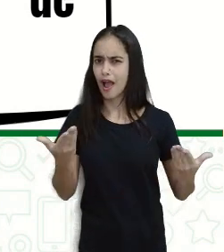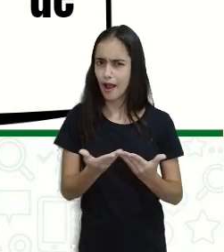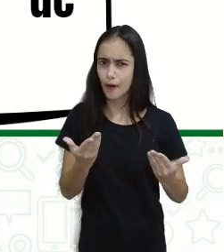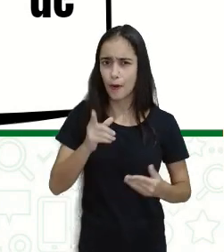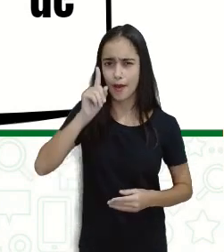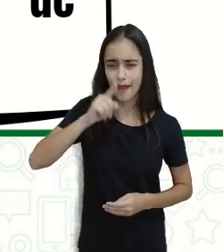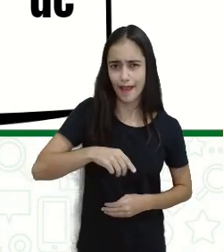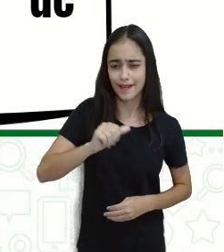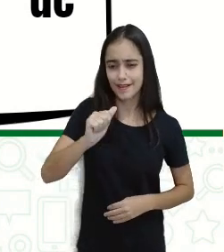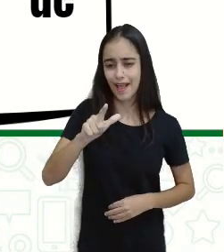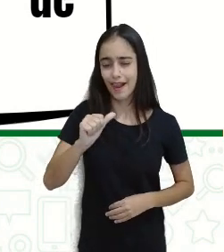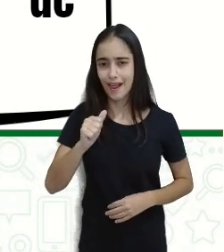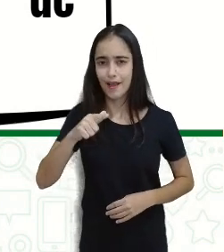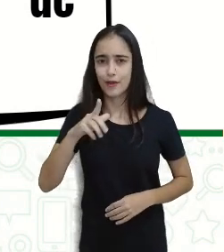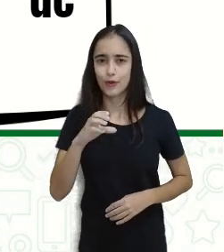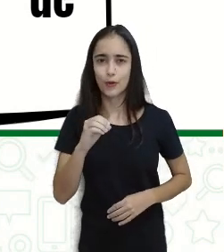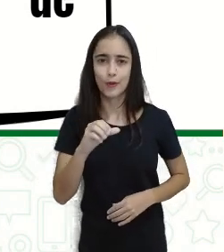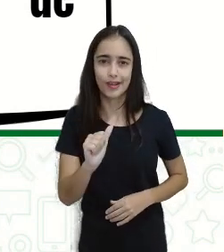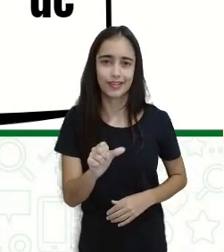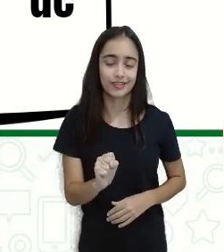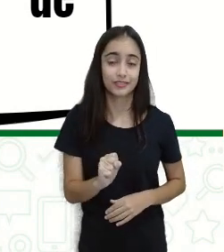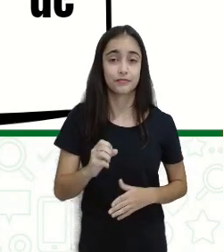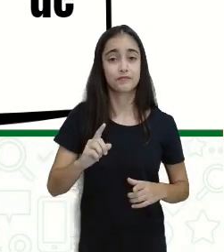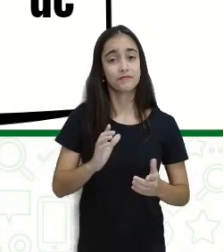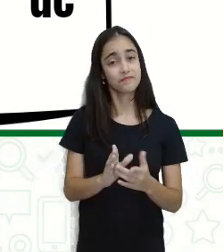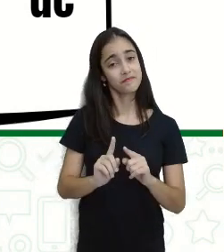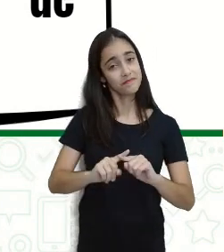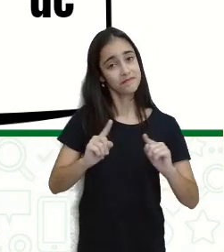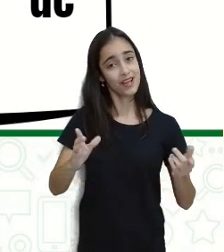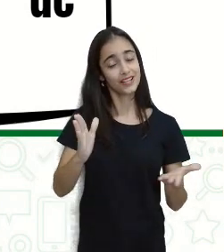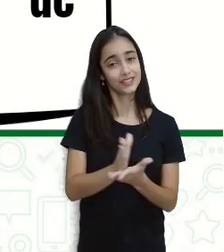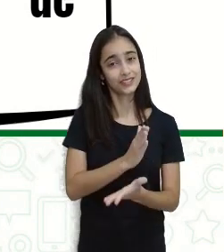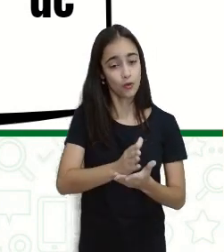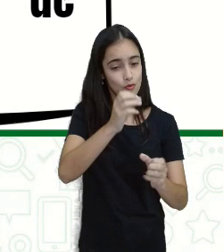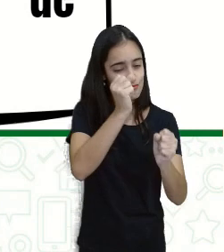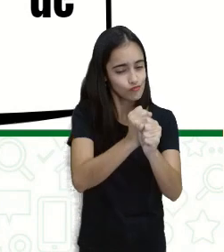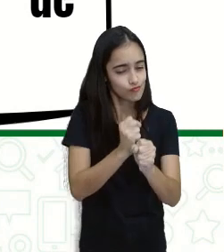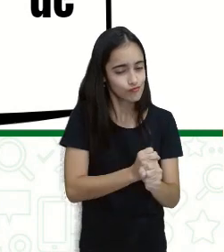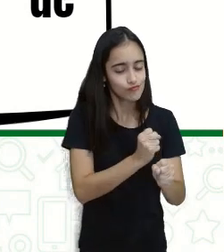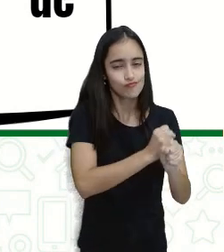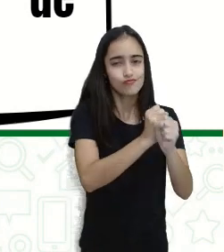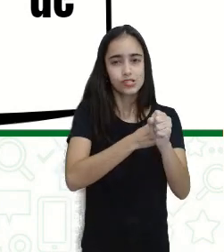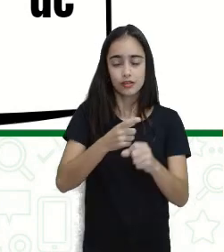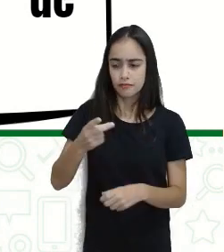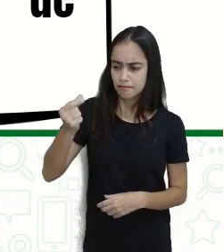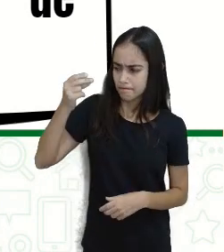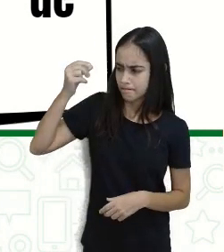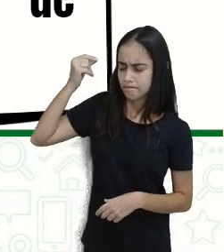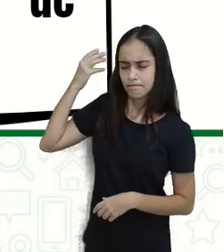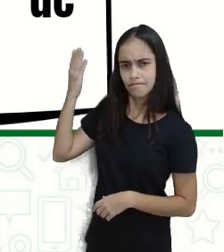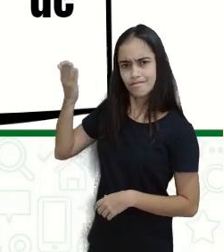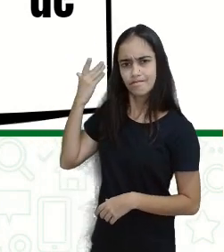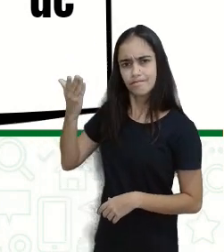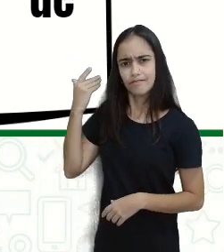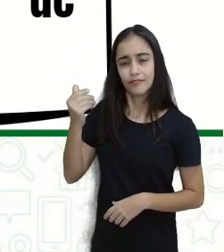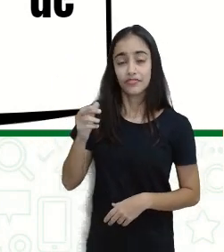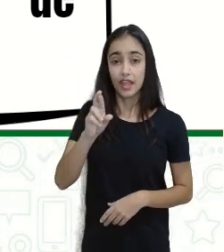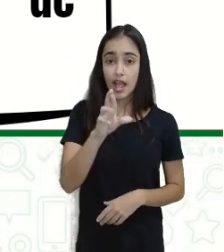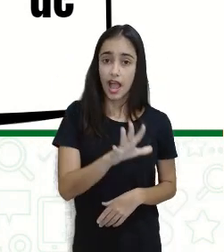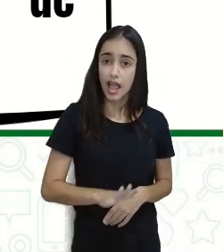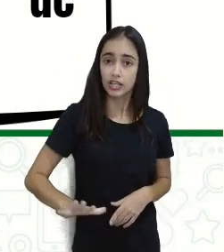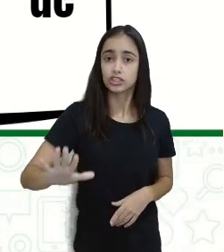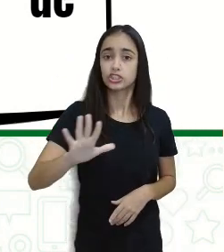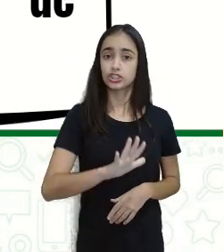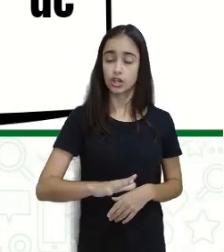Inclusive as construções, algumas construções da época do Quilombo de Palmares, na região